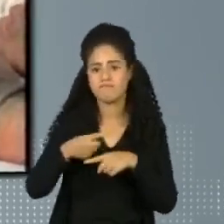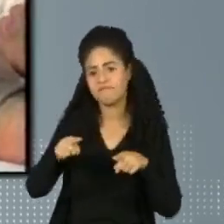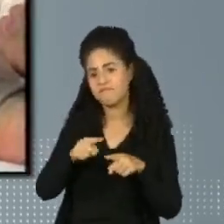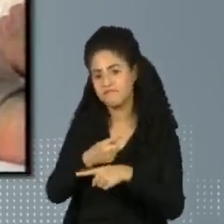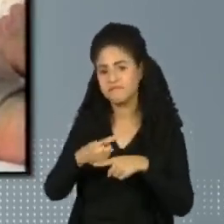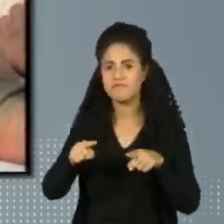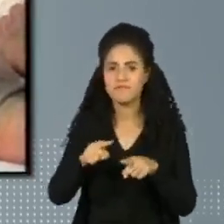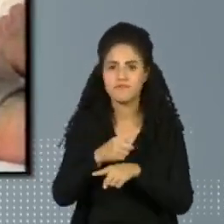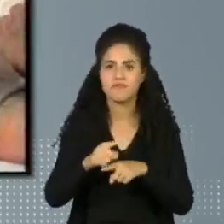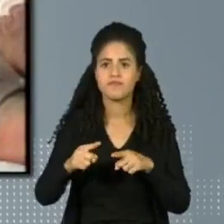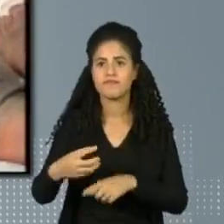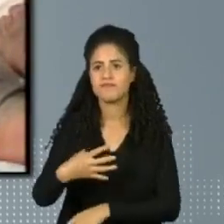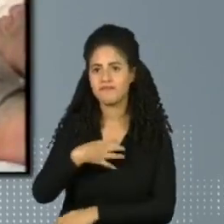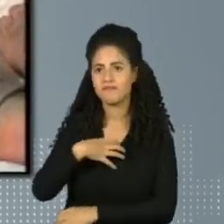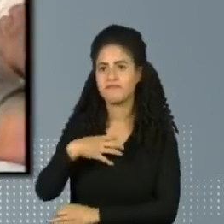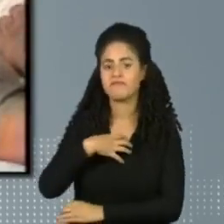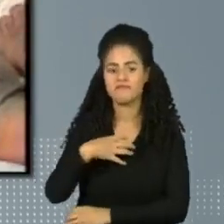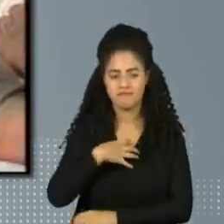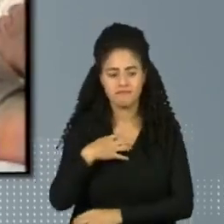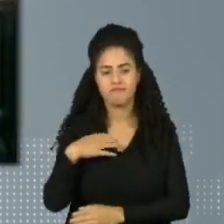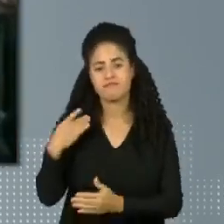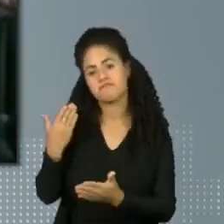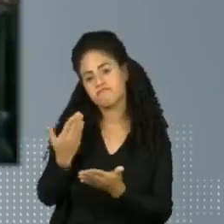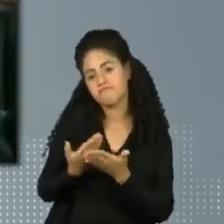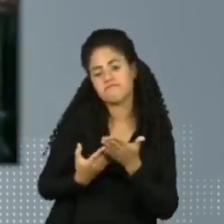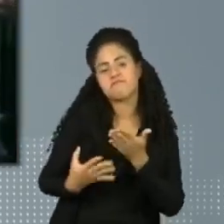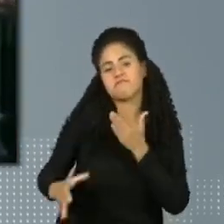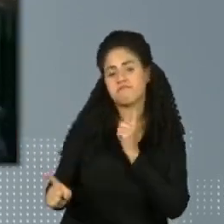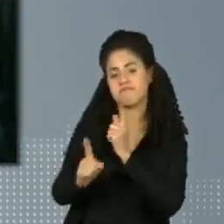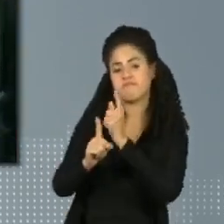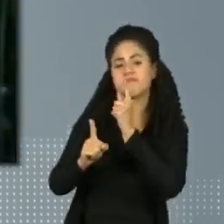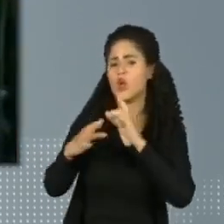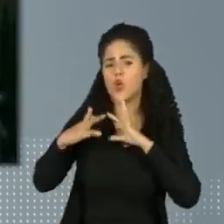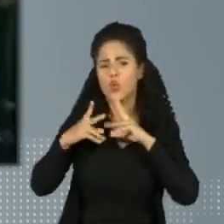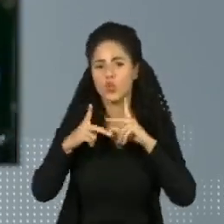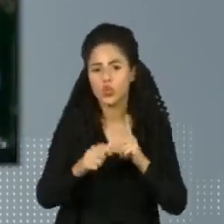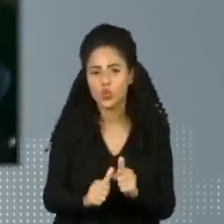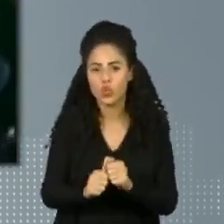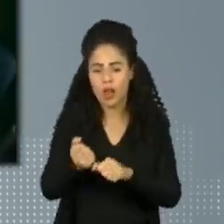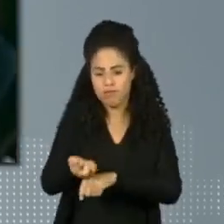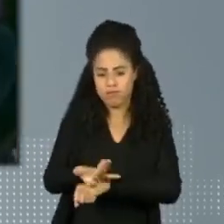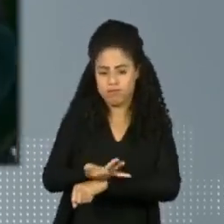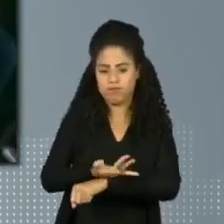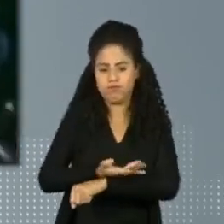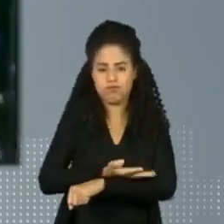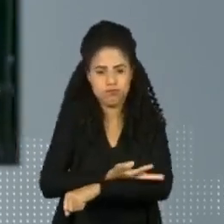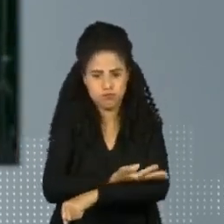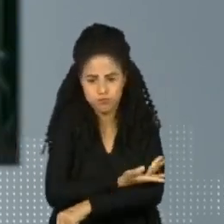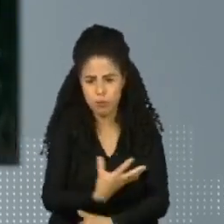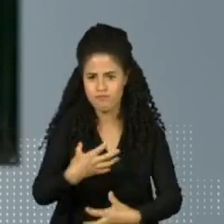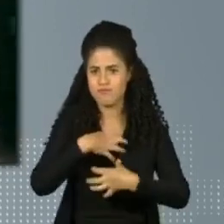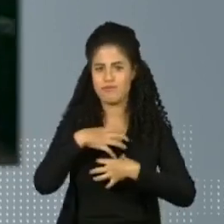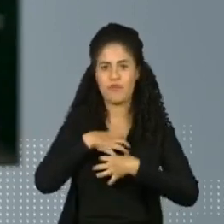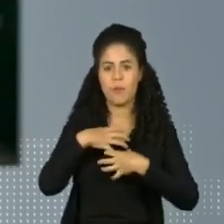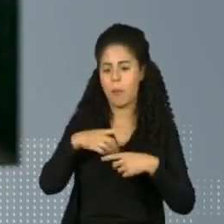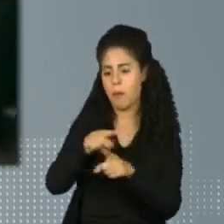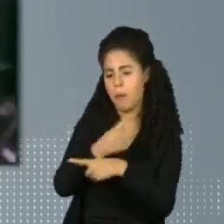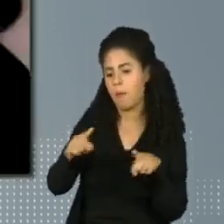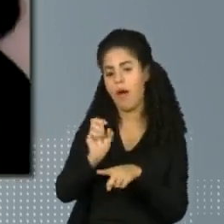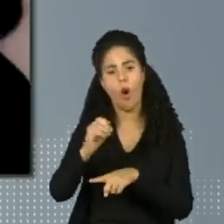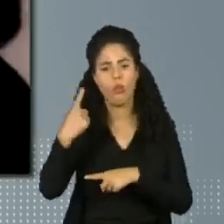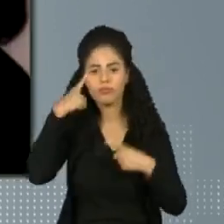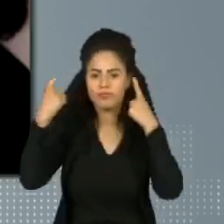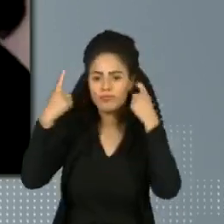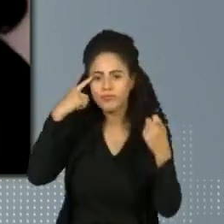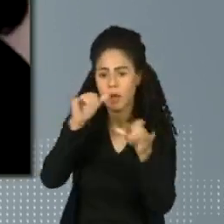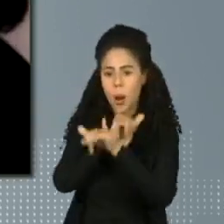eu perdi o seu retrato. Tudo nela era a flor da pele, cantando ou expondo ideias.